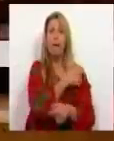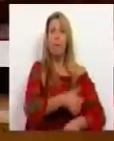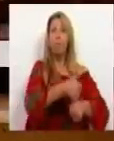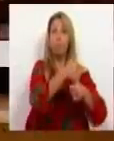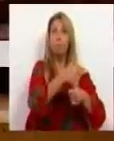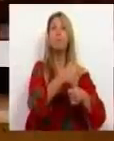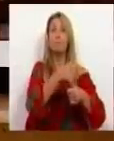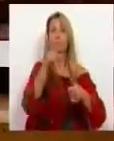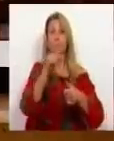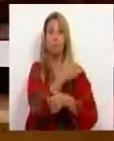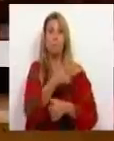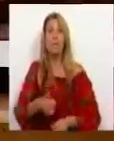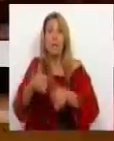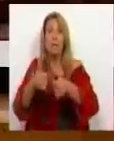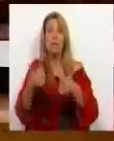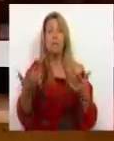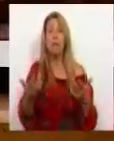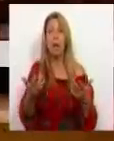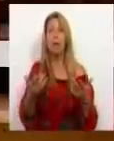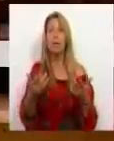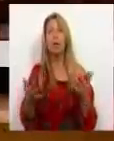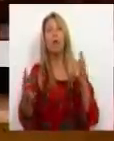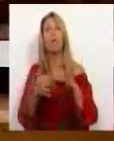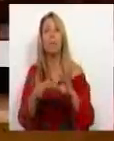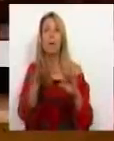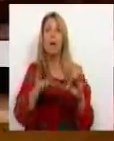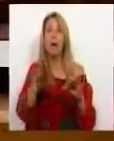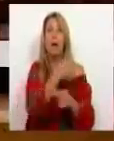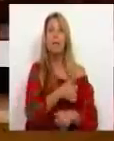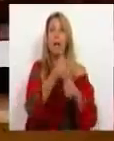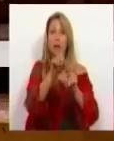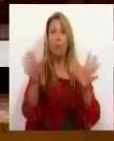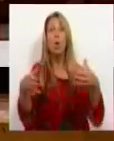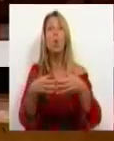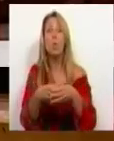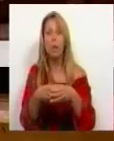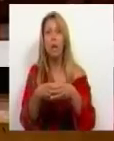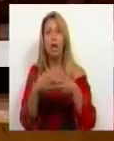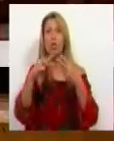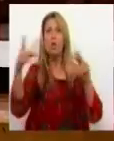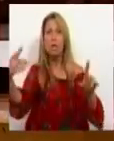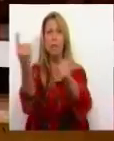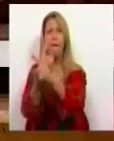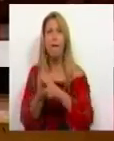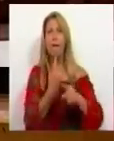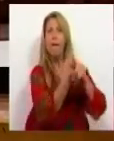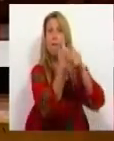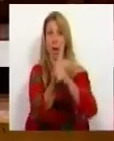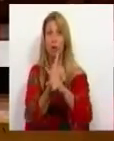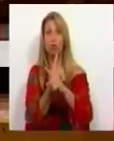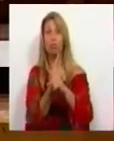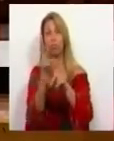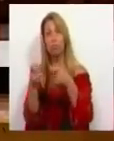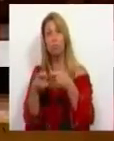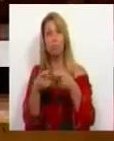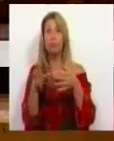nas grandes áreas urbanas, assente nas áreas metropolitanas e nas comunidades intermunicipais urbanas. Se a